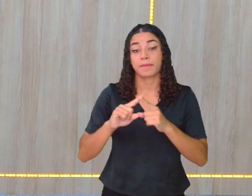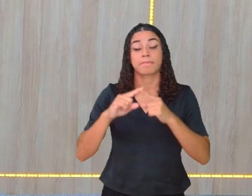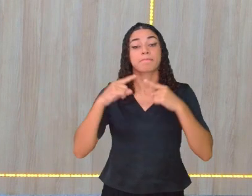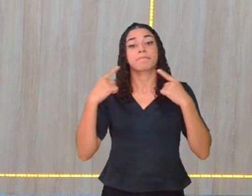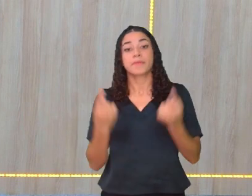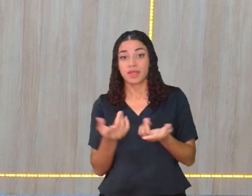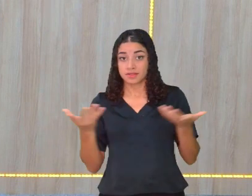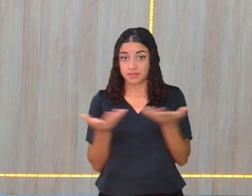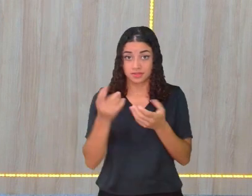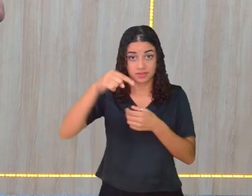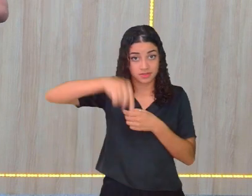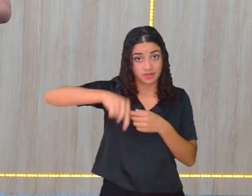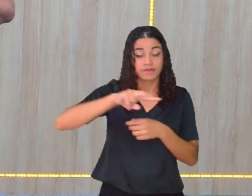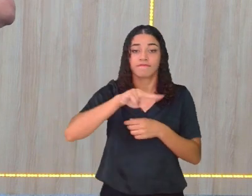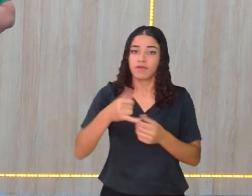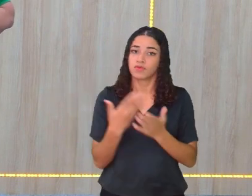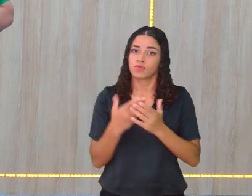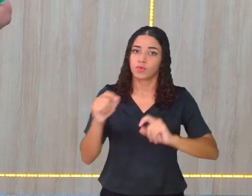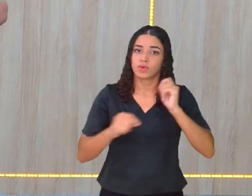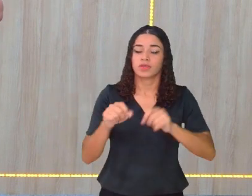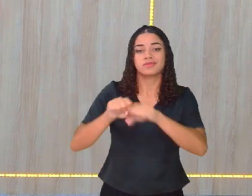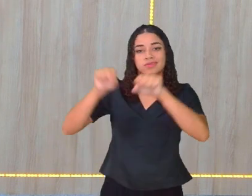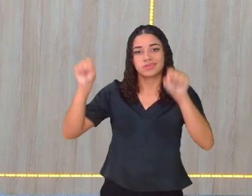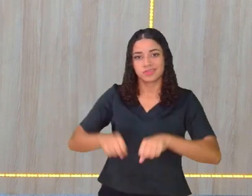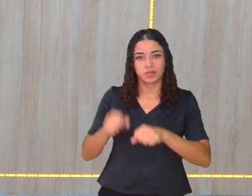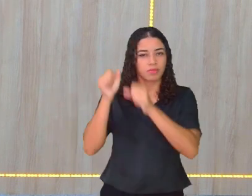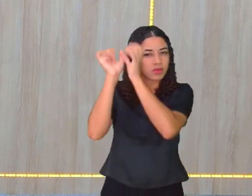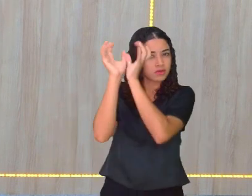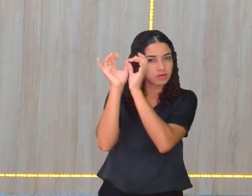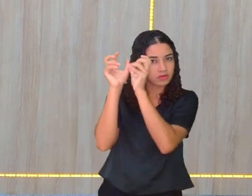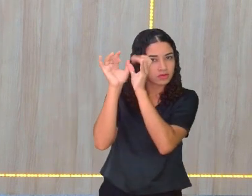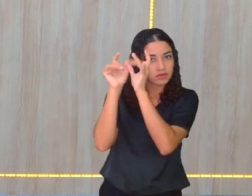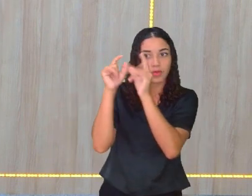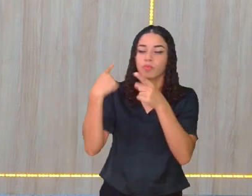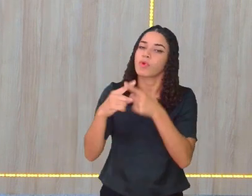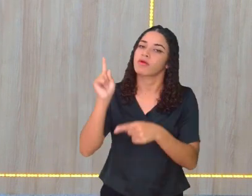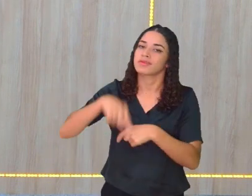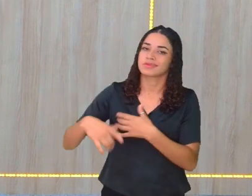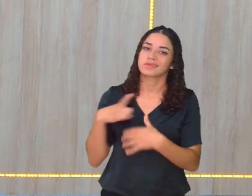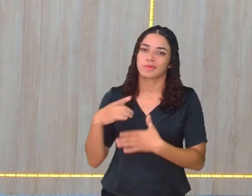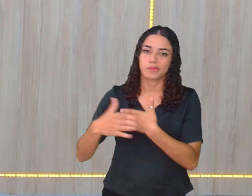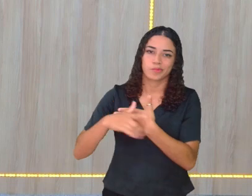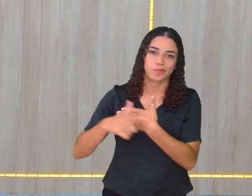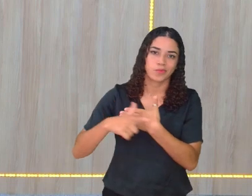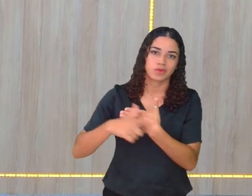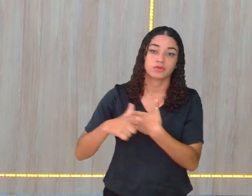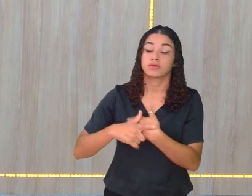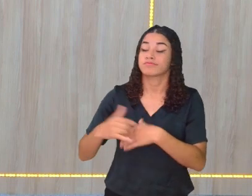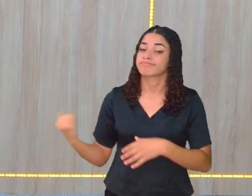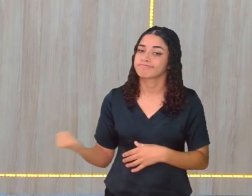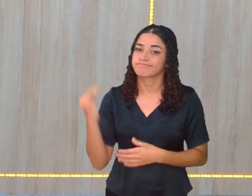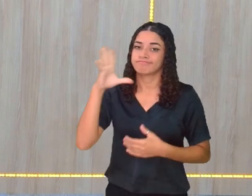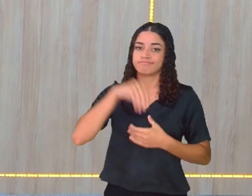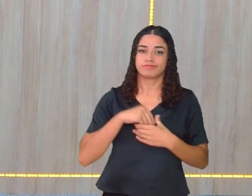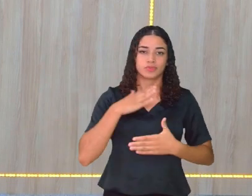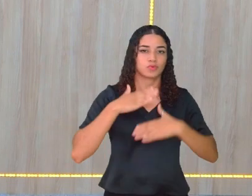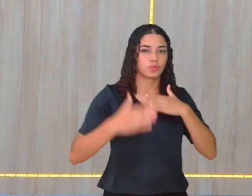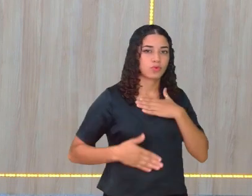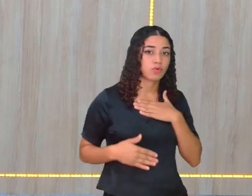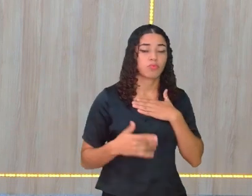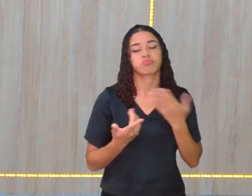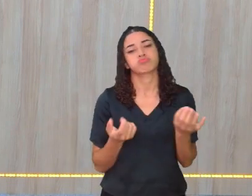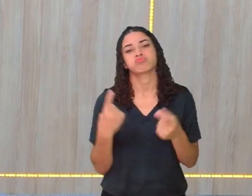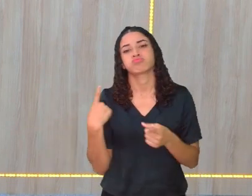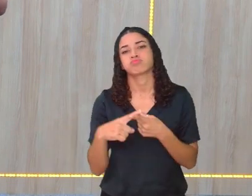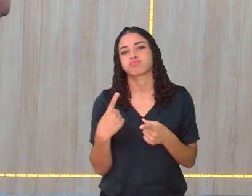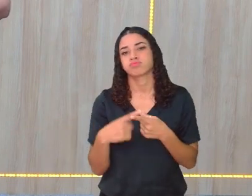nervoso, porque juntamente com o sistema endócrino, eles têm uma importante função dentro do nosso corpo. E isso